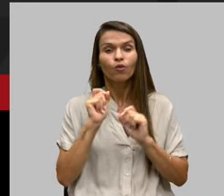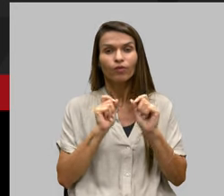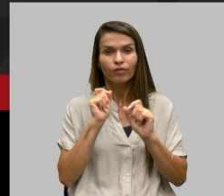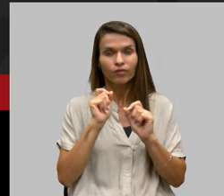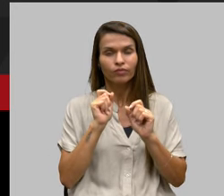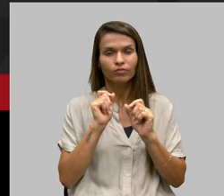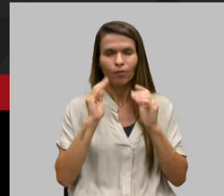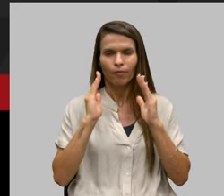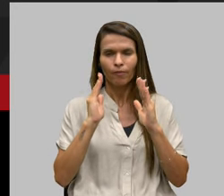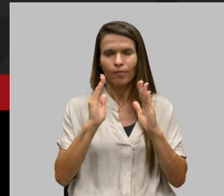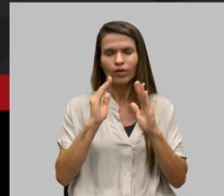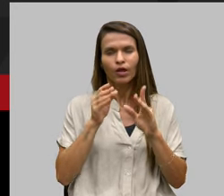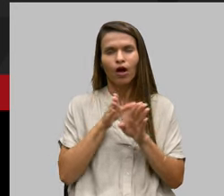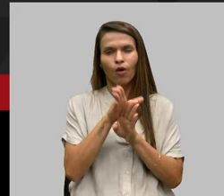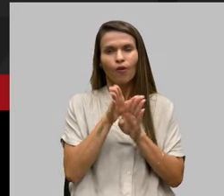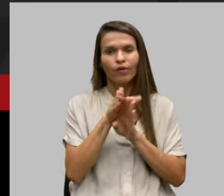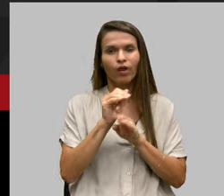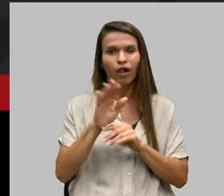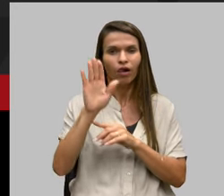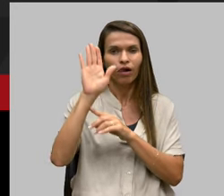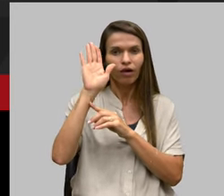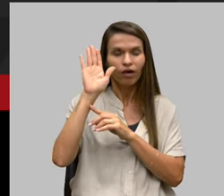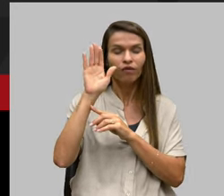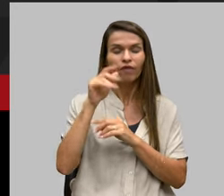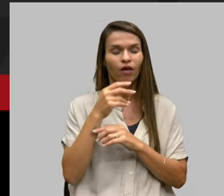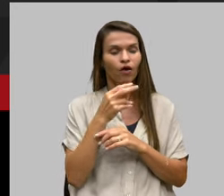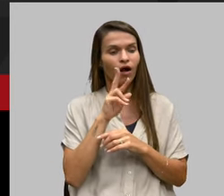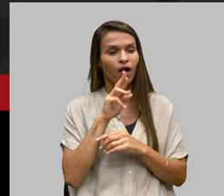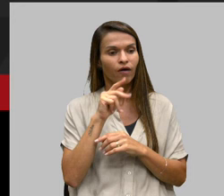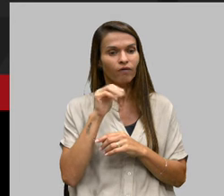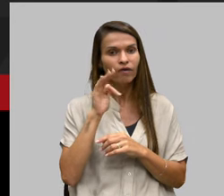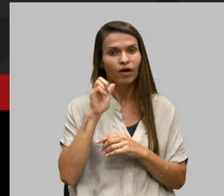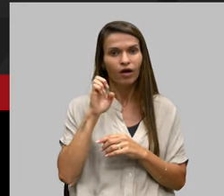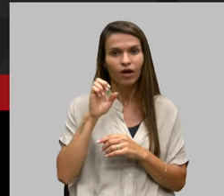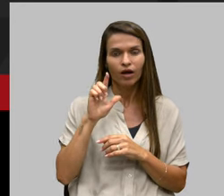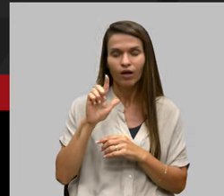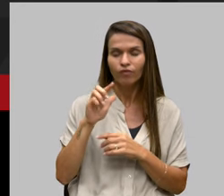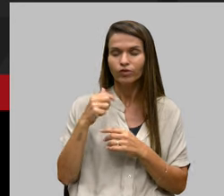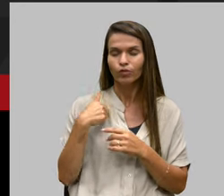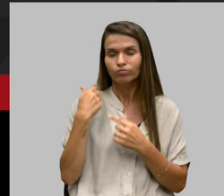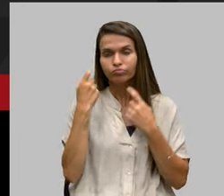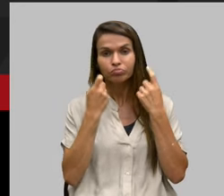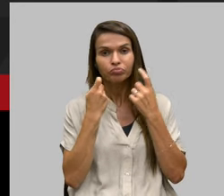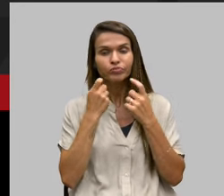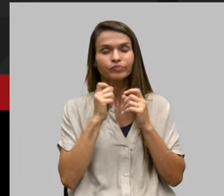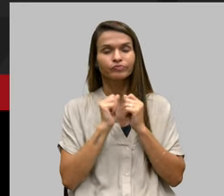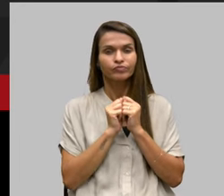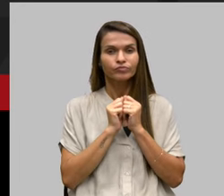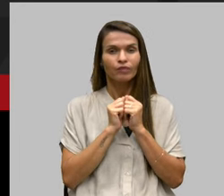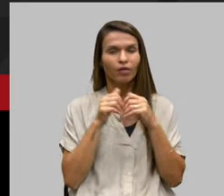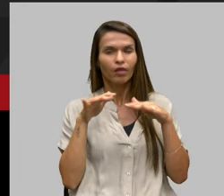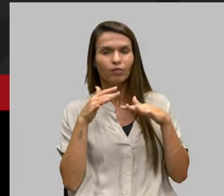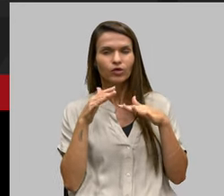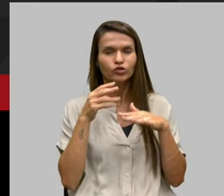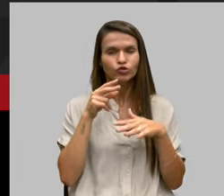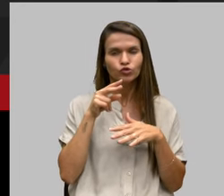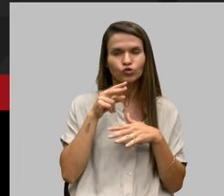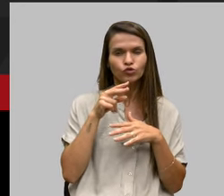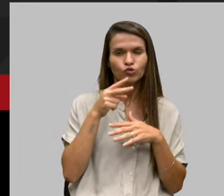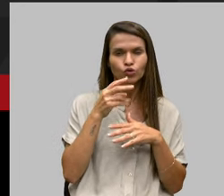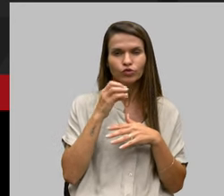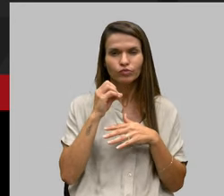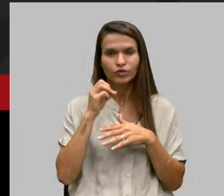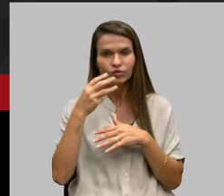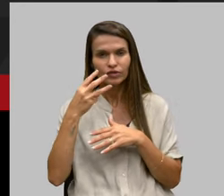das das conselheiras levantou a mão e falou assim Rafael me preocupa uma questão eh aproximadamente 2030 o nosso